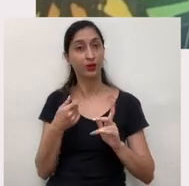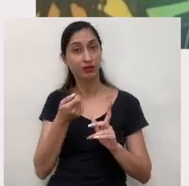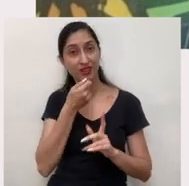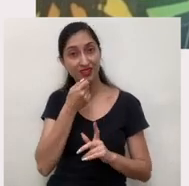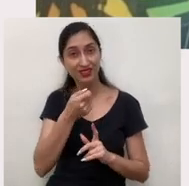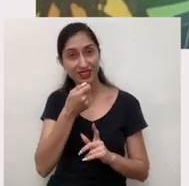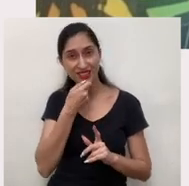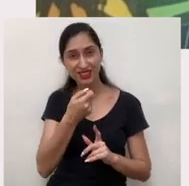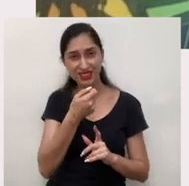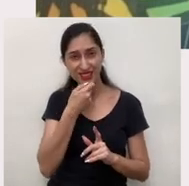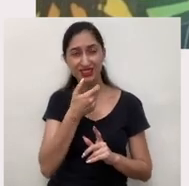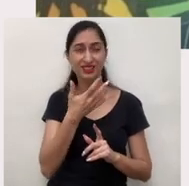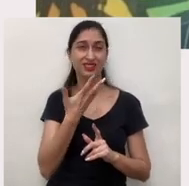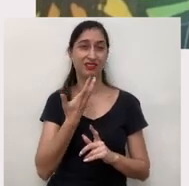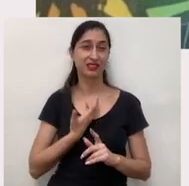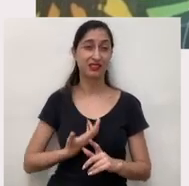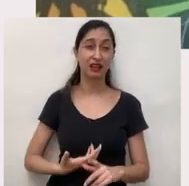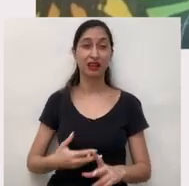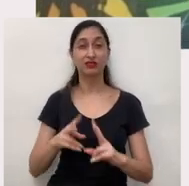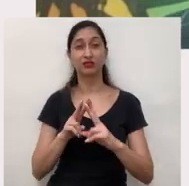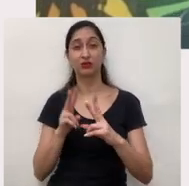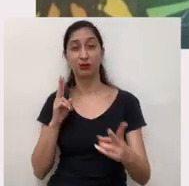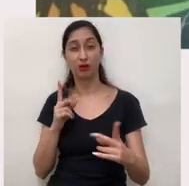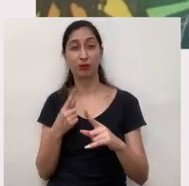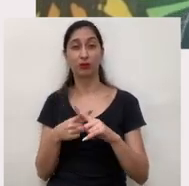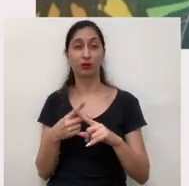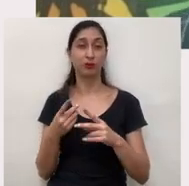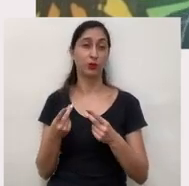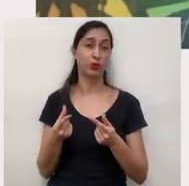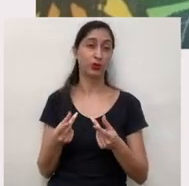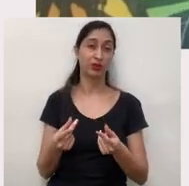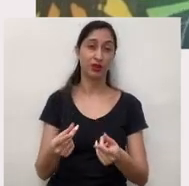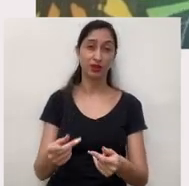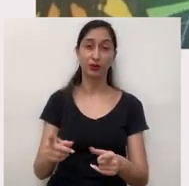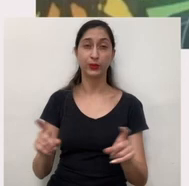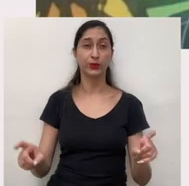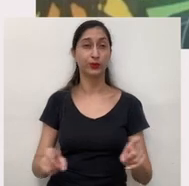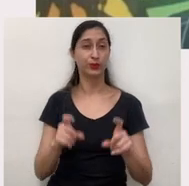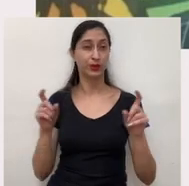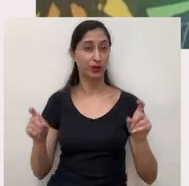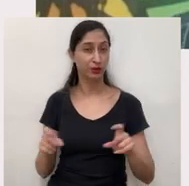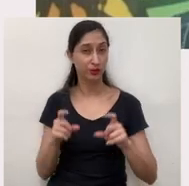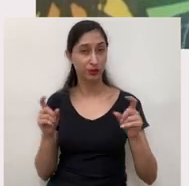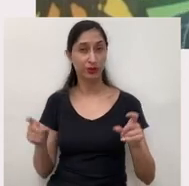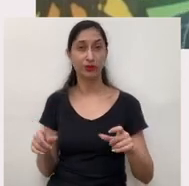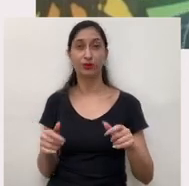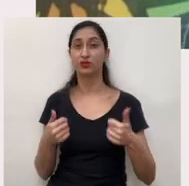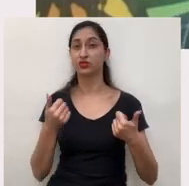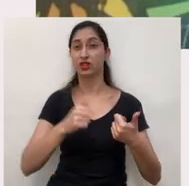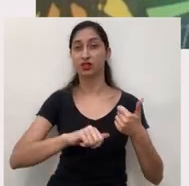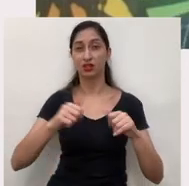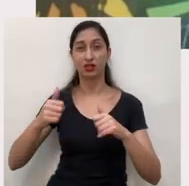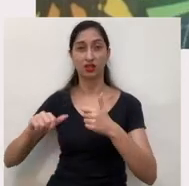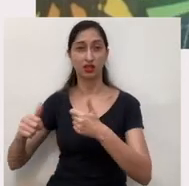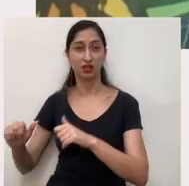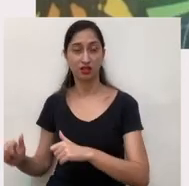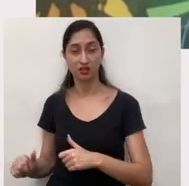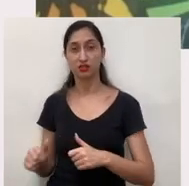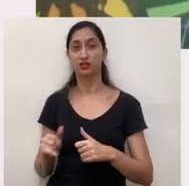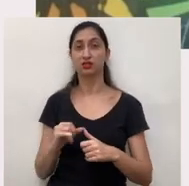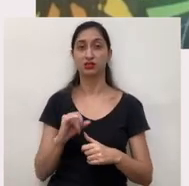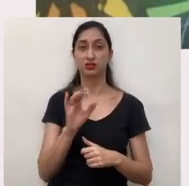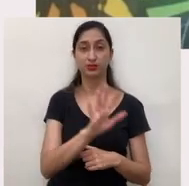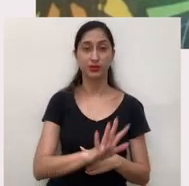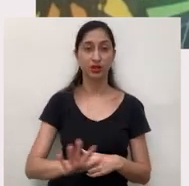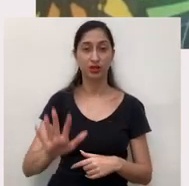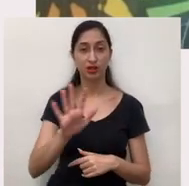com uma ressaca do digital, porque foi muito tempo de computador, de análise dessas imagens, né?